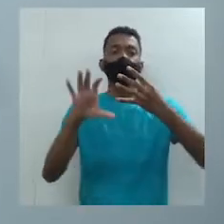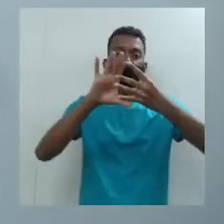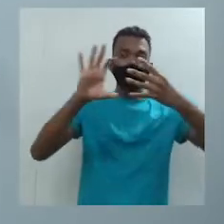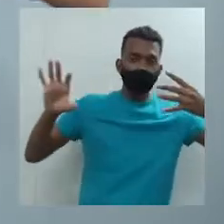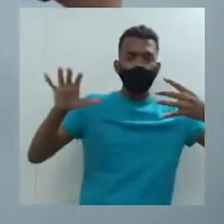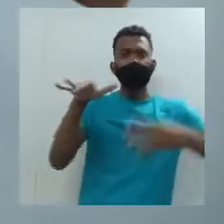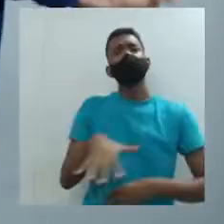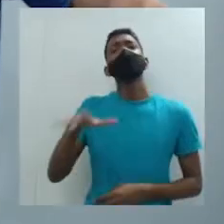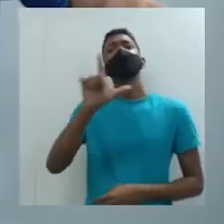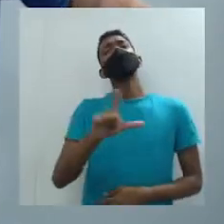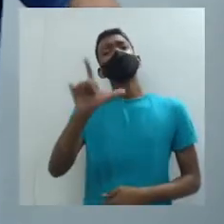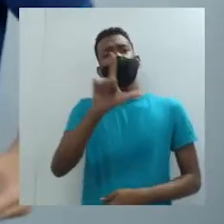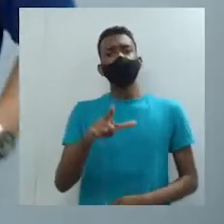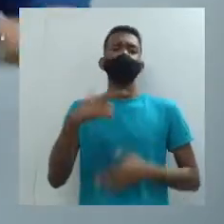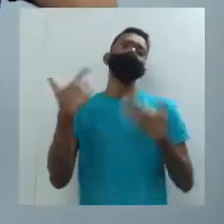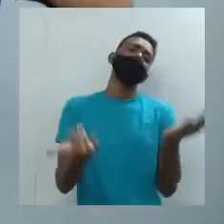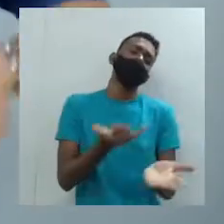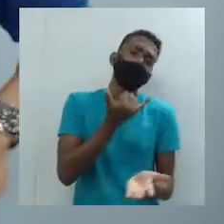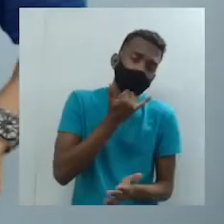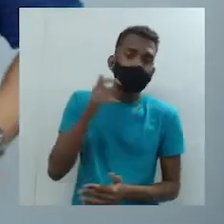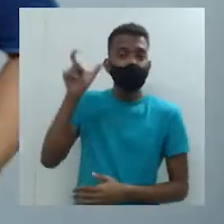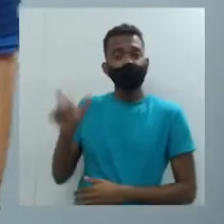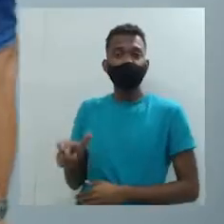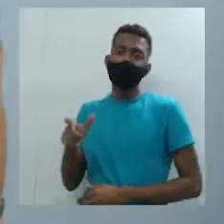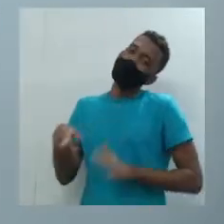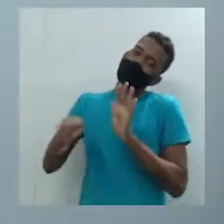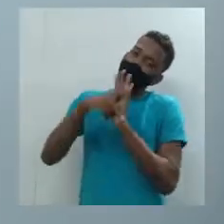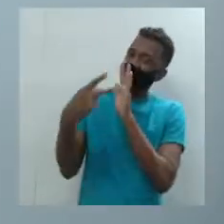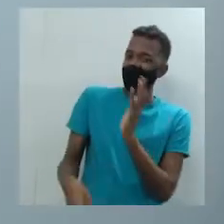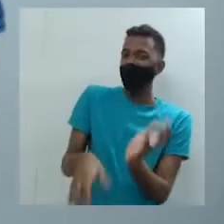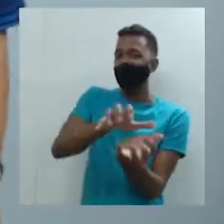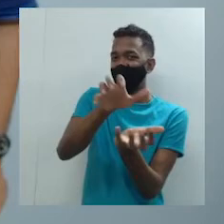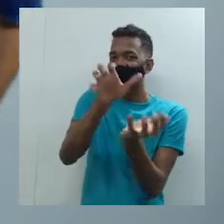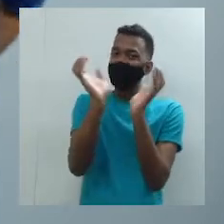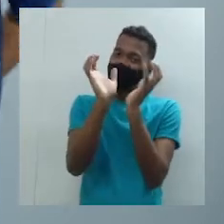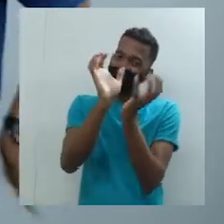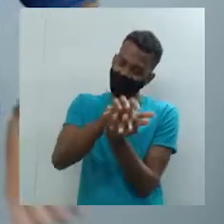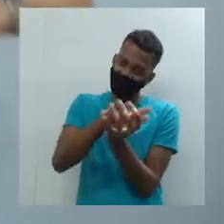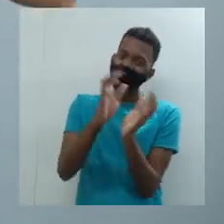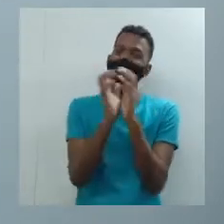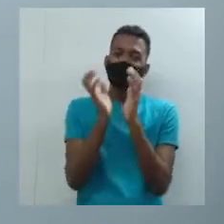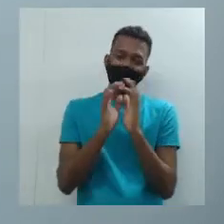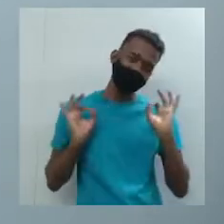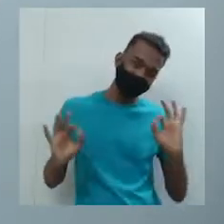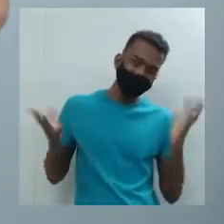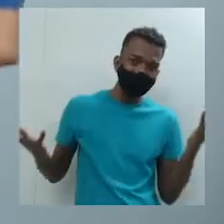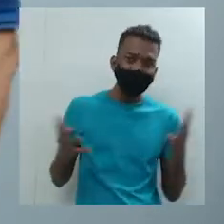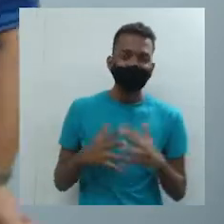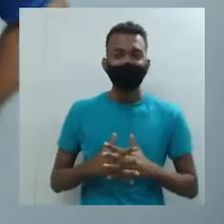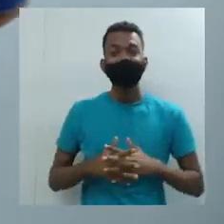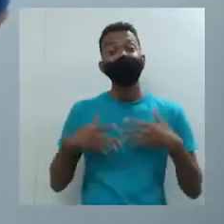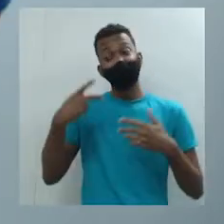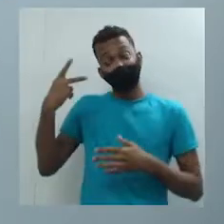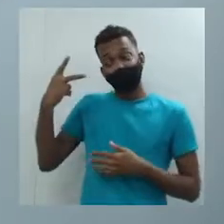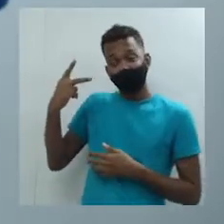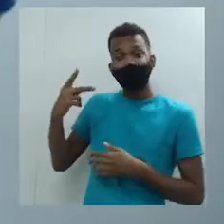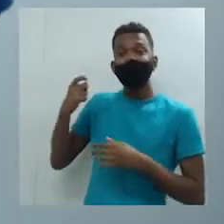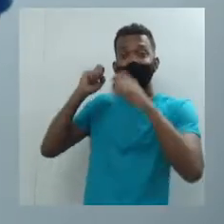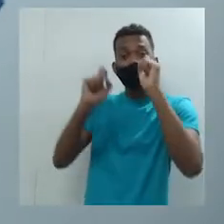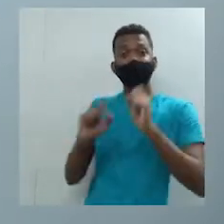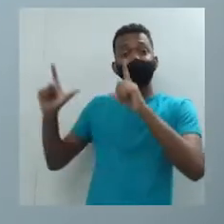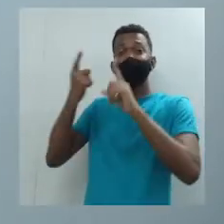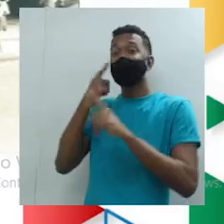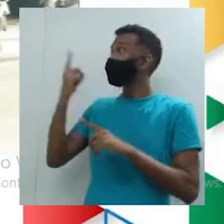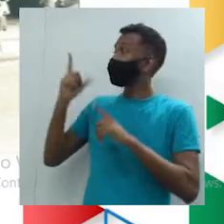da literatura. E me desculpe, poeta pernambucano. Isso, exatamente. E aqui nós temos na tela uma foto, não é? Isso,